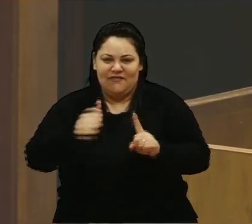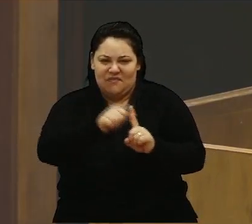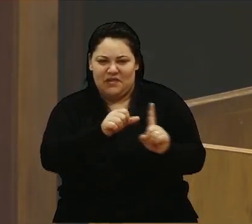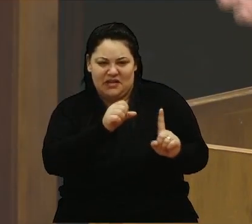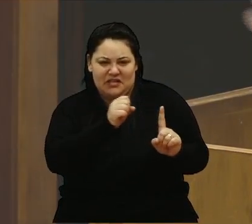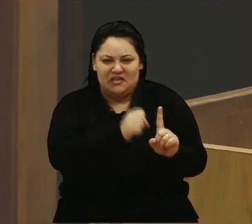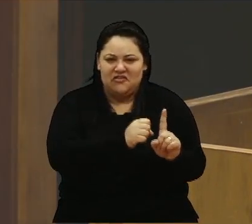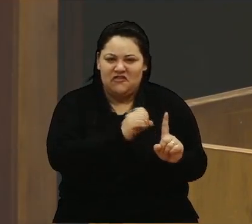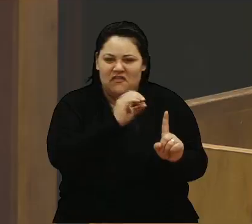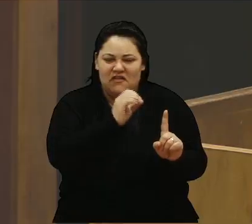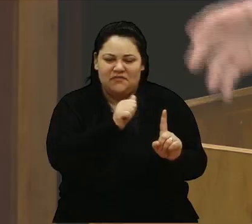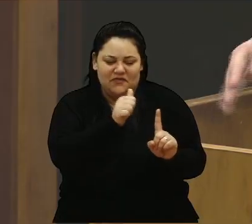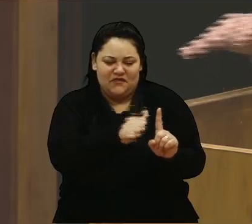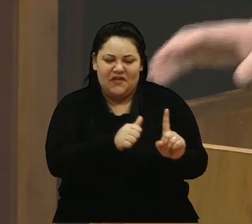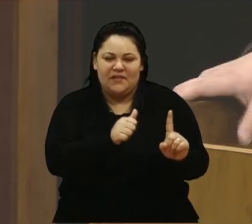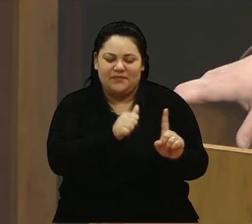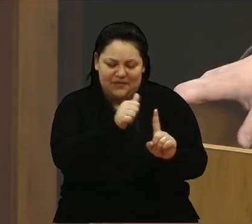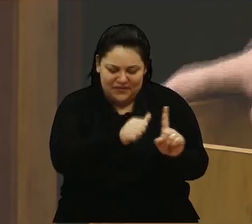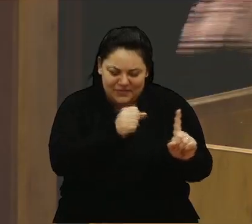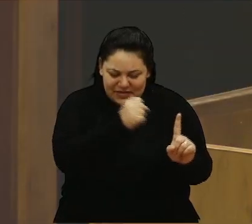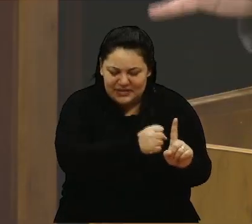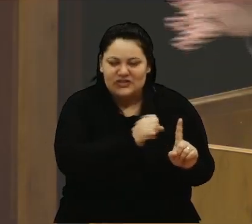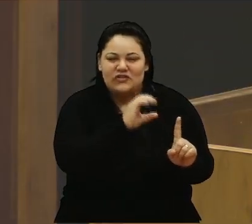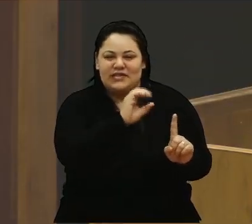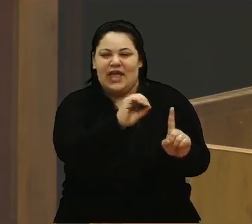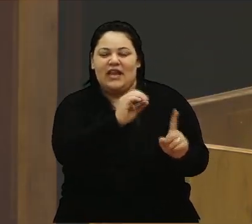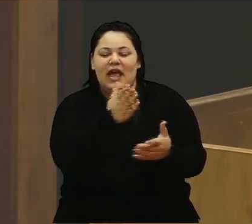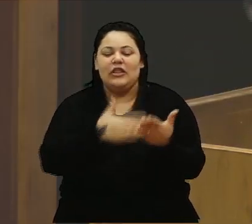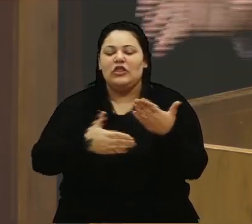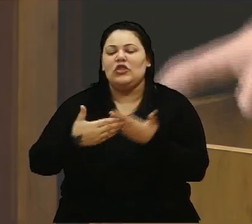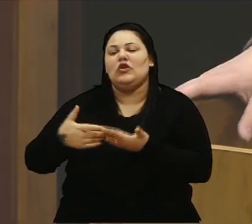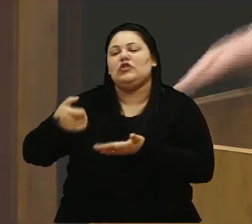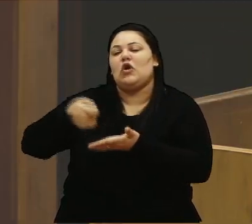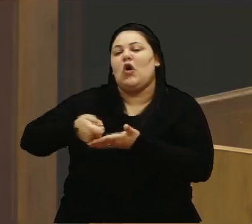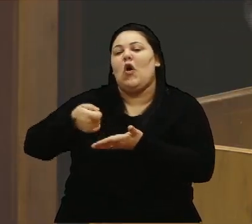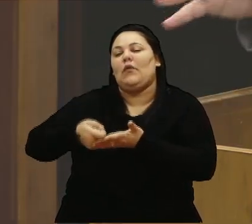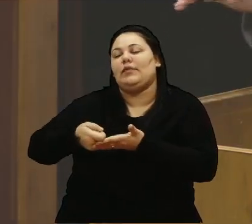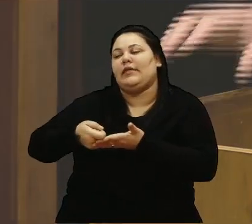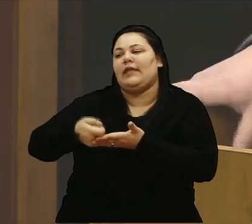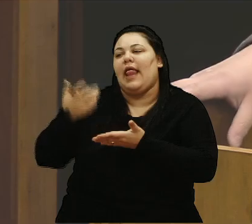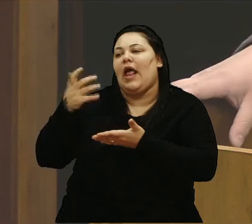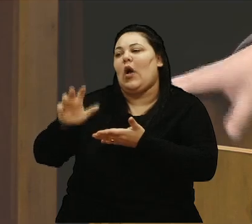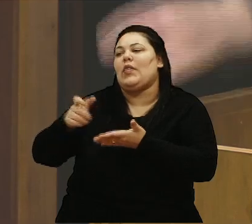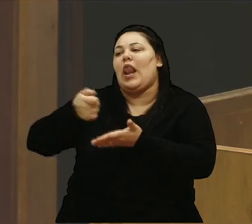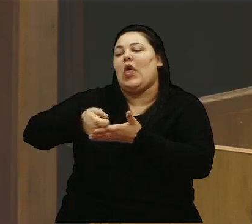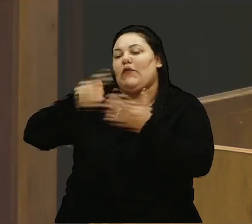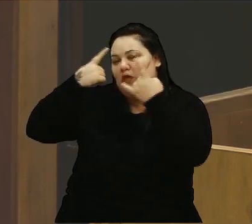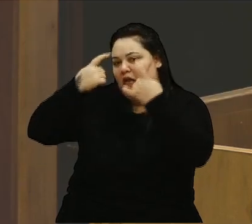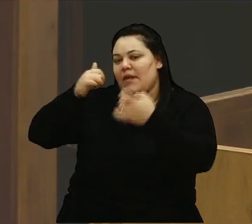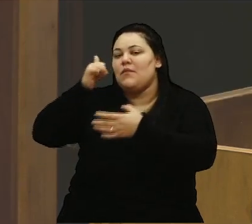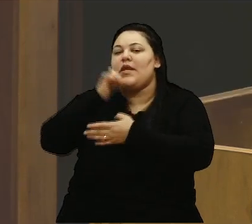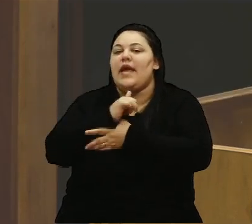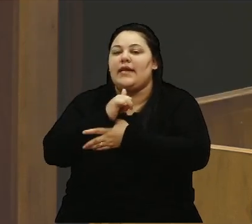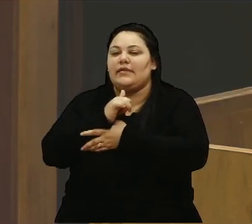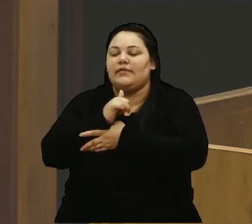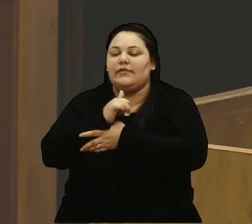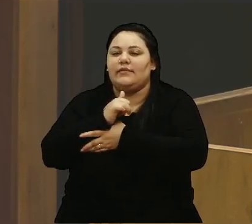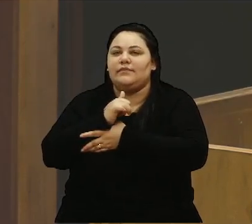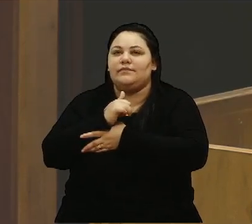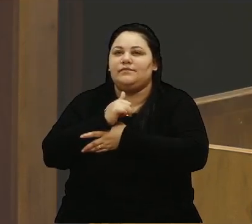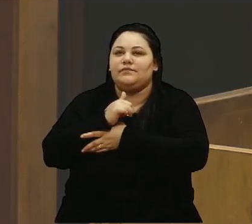acha incrível. Ai, todos contra a luta, todos a favor da luta contra a violência das mulheres. Aí, quando é conveniente,